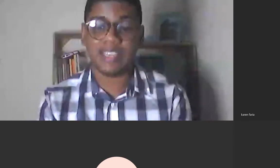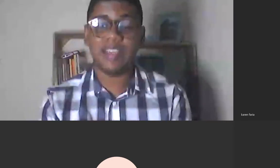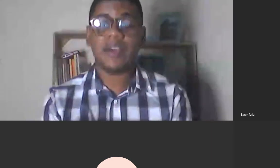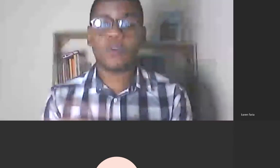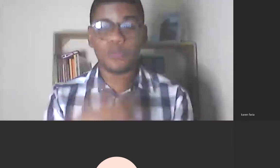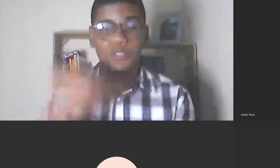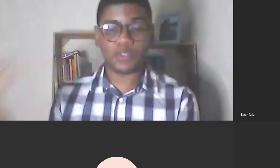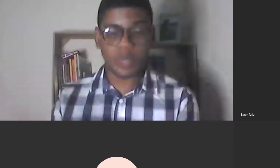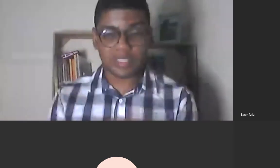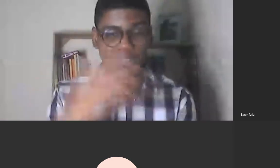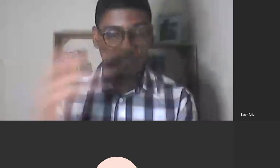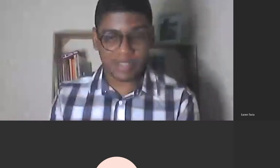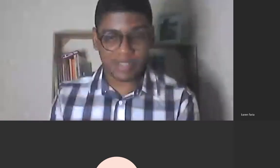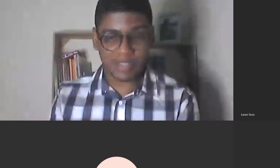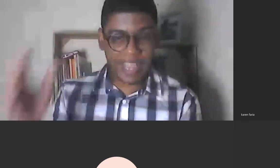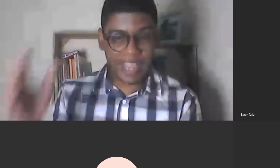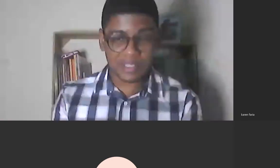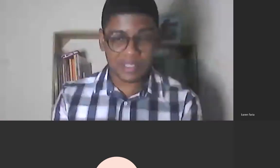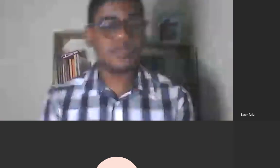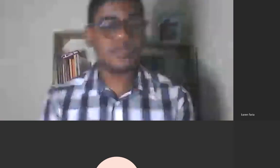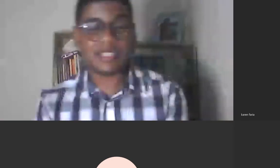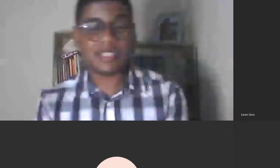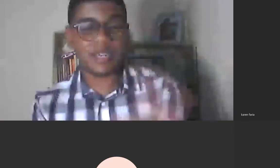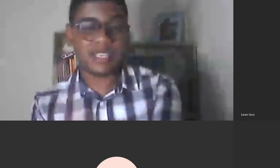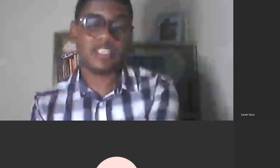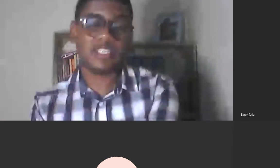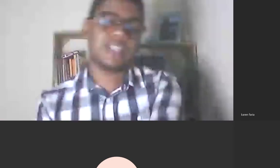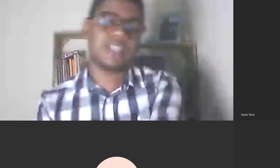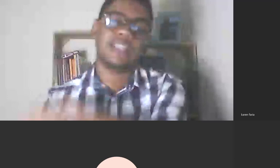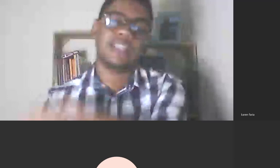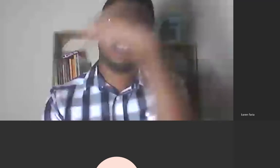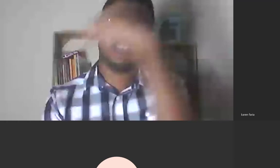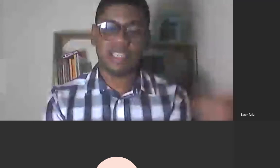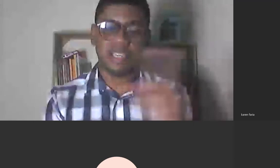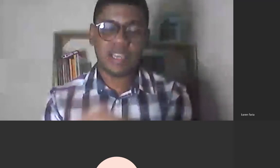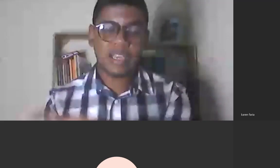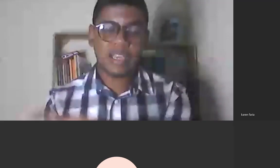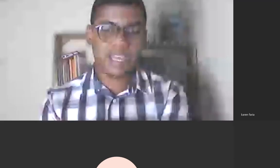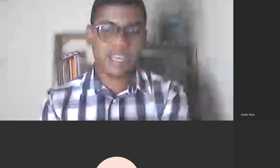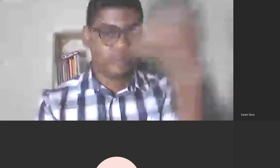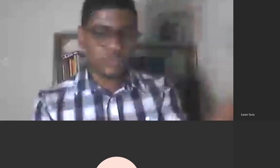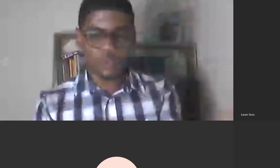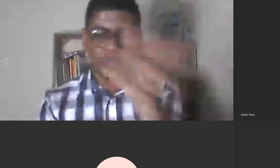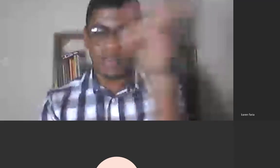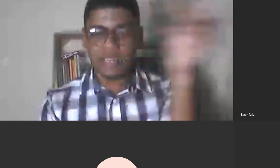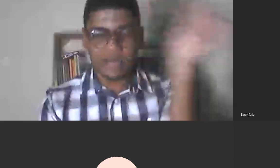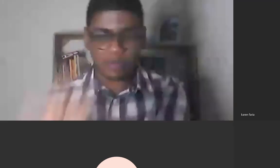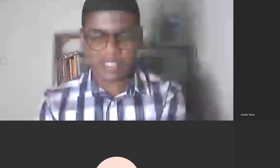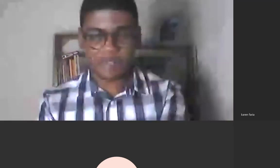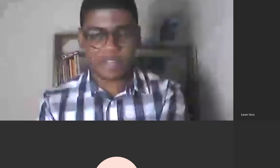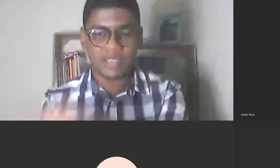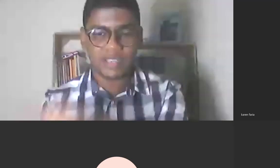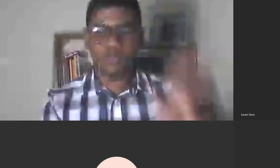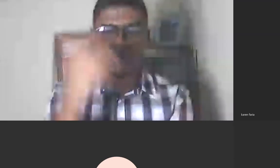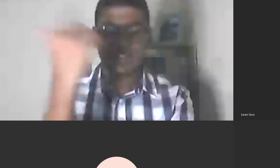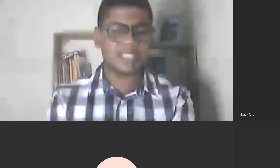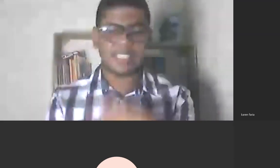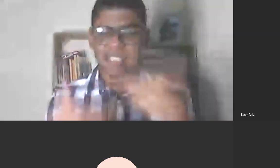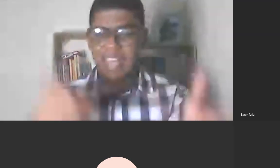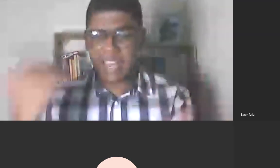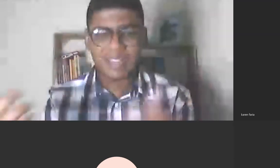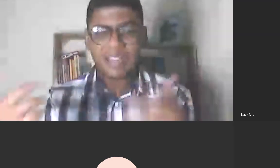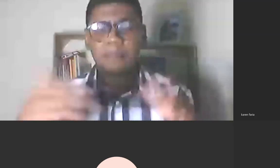tentar fazer como os cantores estão fazendo as lives. Não sei se por aqui a gente consegue transmitir pelo YouTube, eu mando para vocês o link do